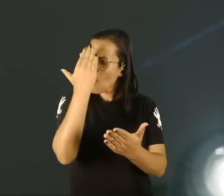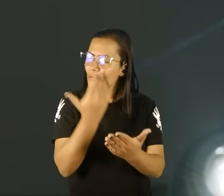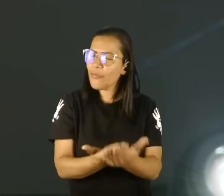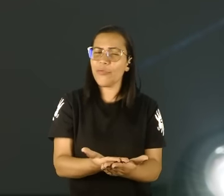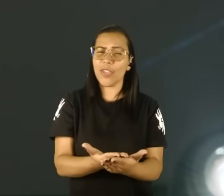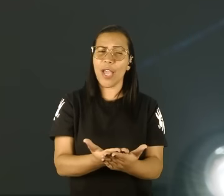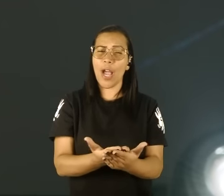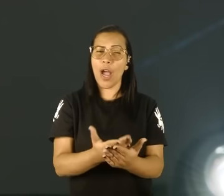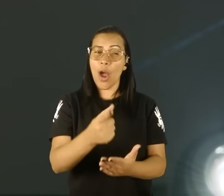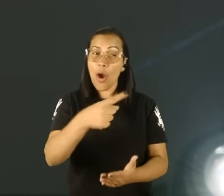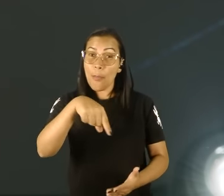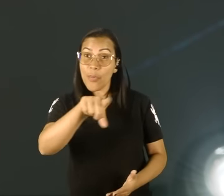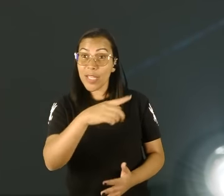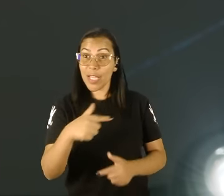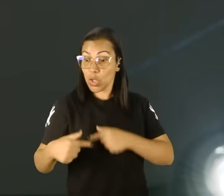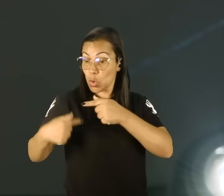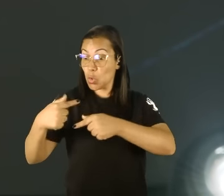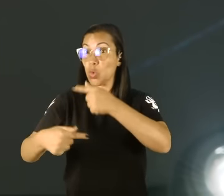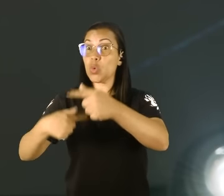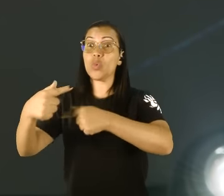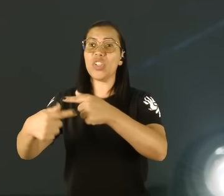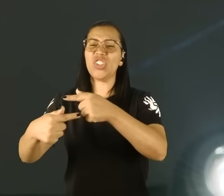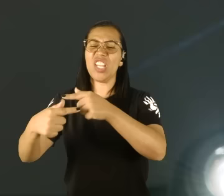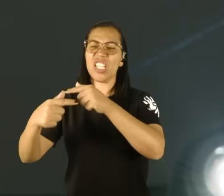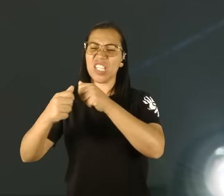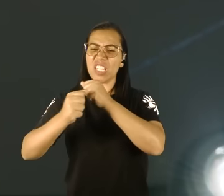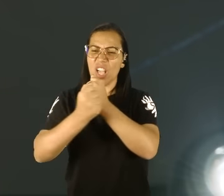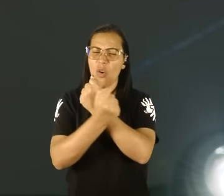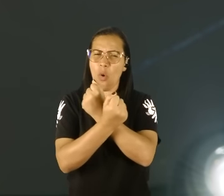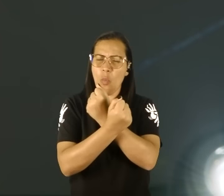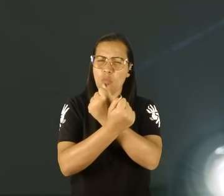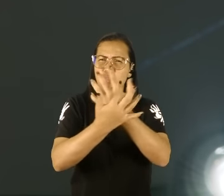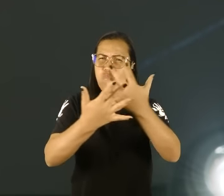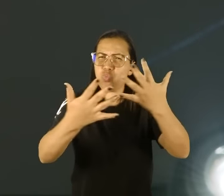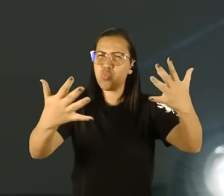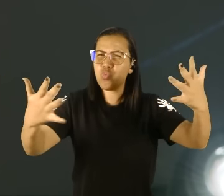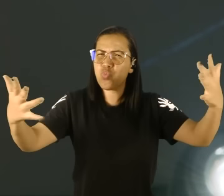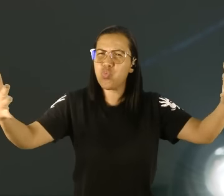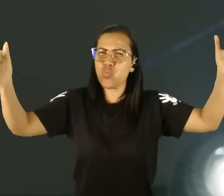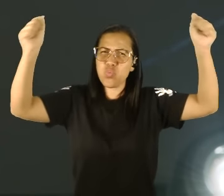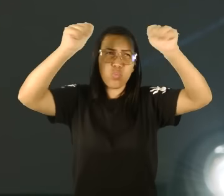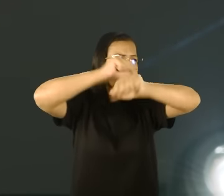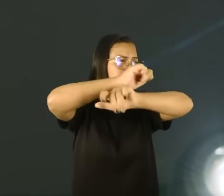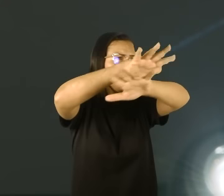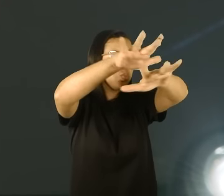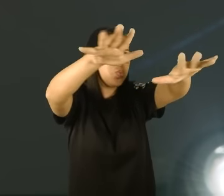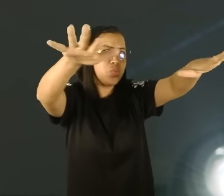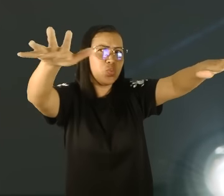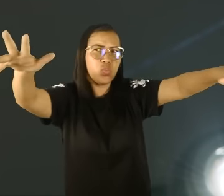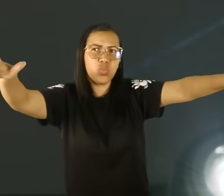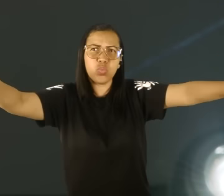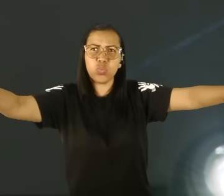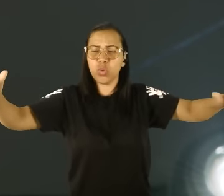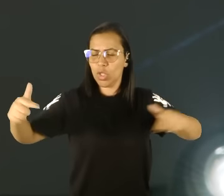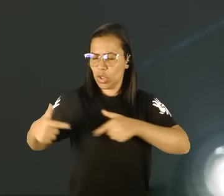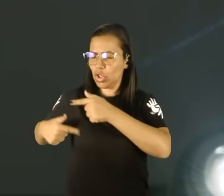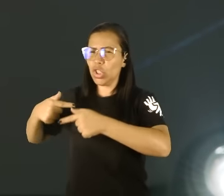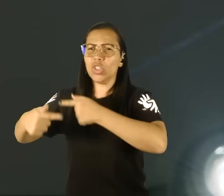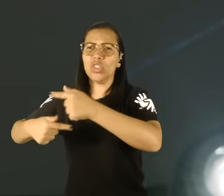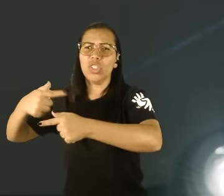oeste, para o leste, para o norte e para o sul, e todos os povos da terra serão abençoados por você. Sabe o que Deus está falando para